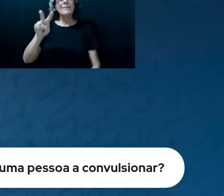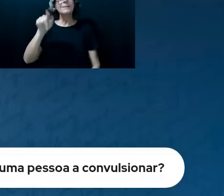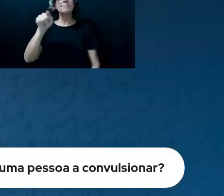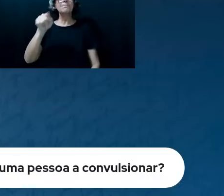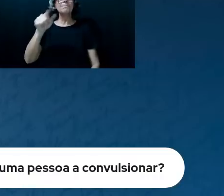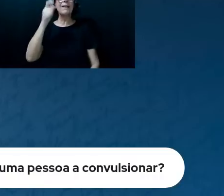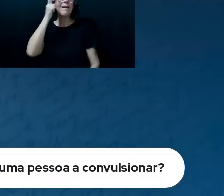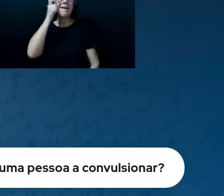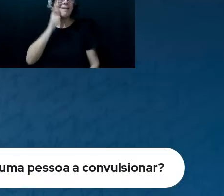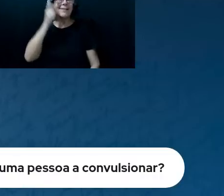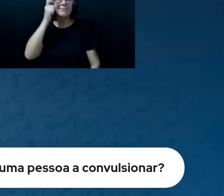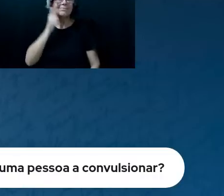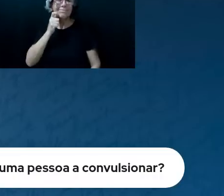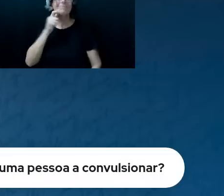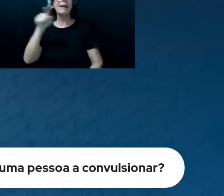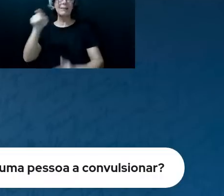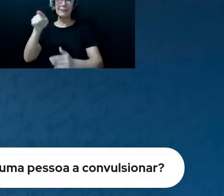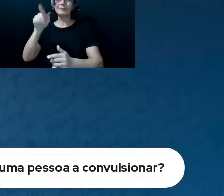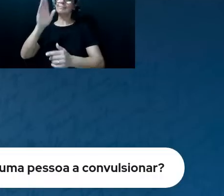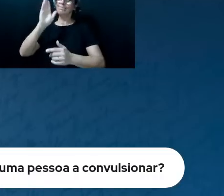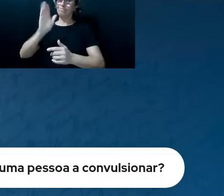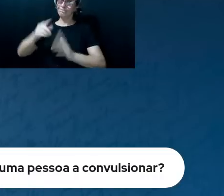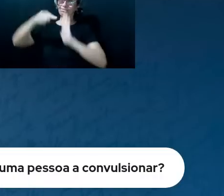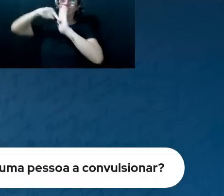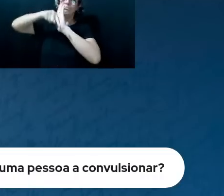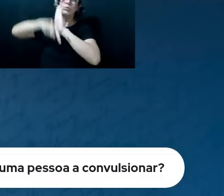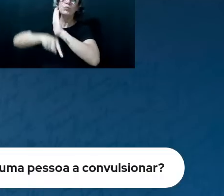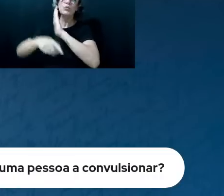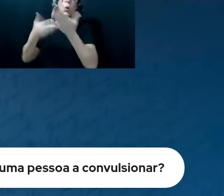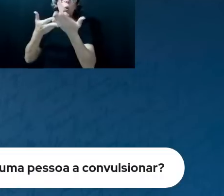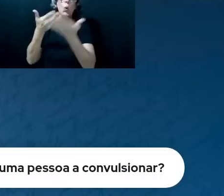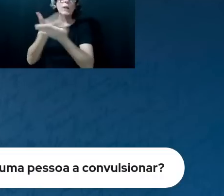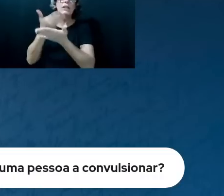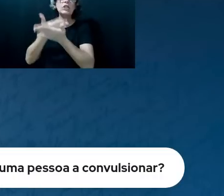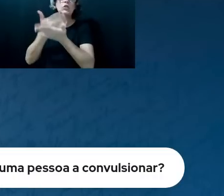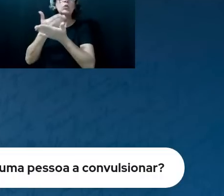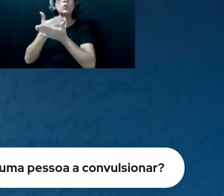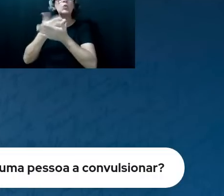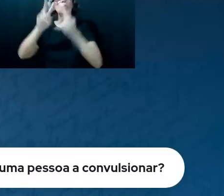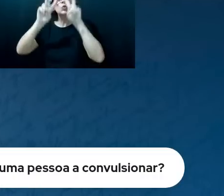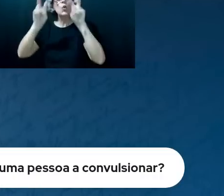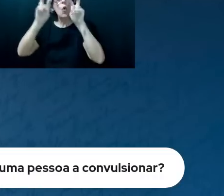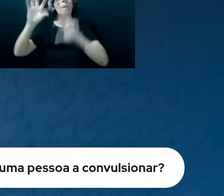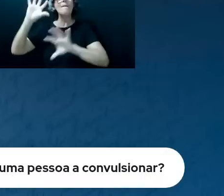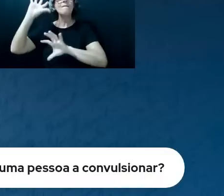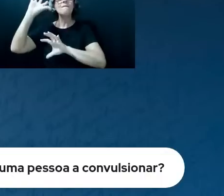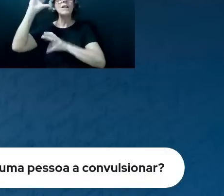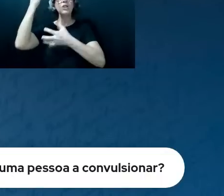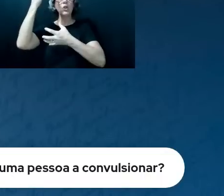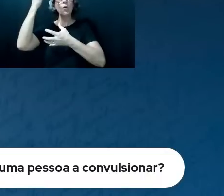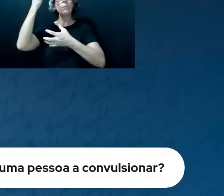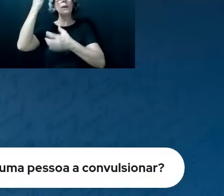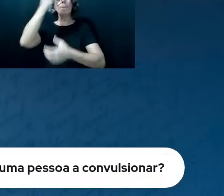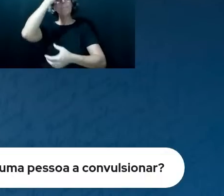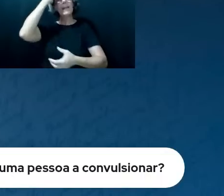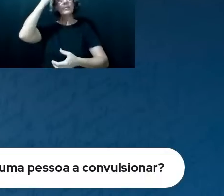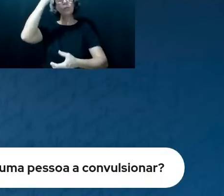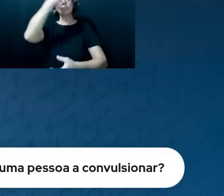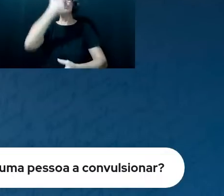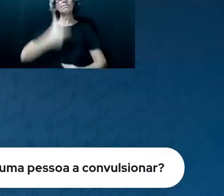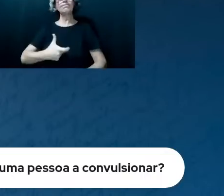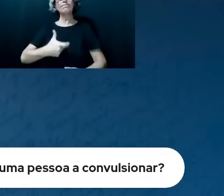estudo desses tipos de fenômenos, que na verdade são pessoas que em estado de crise ou estado